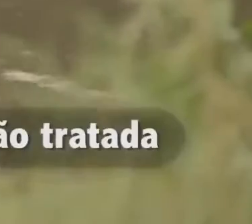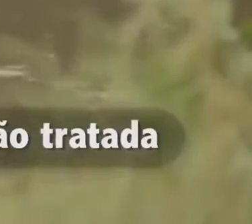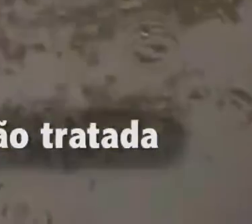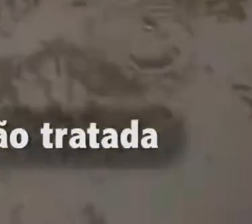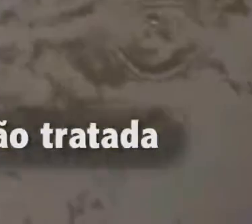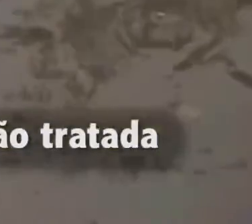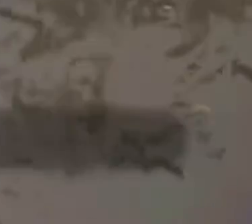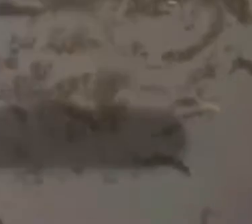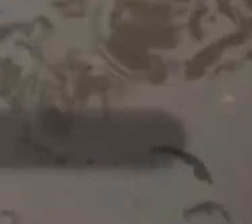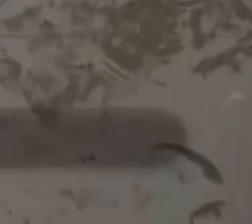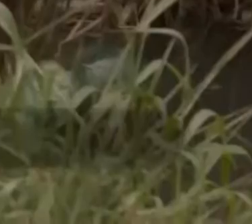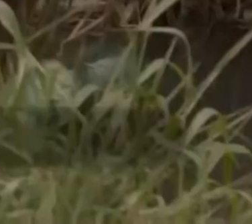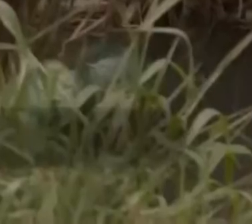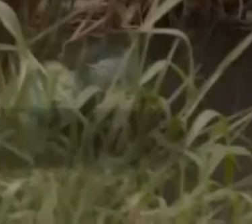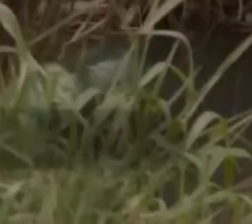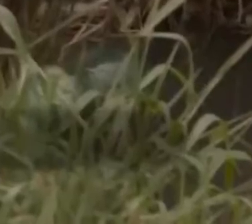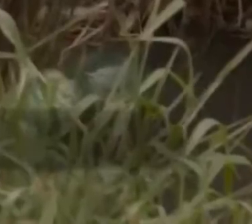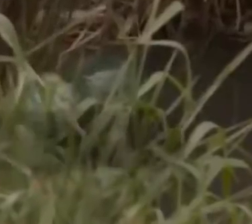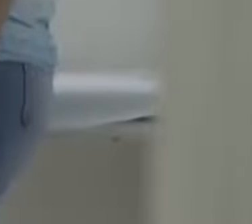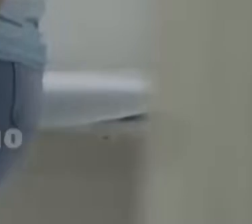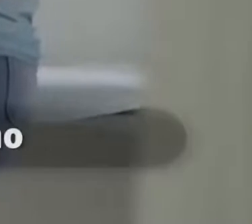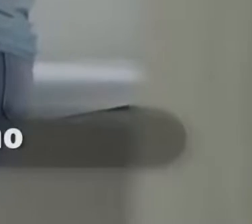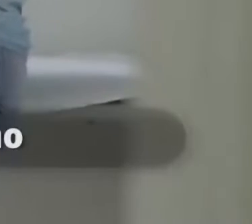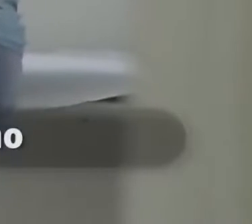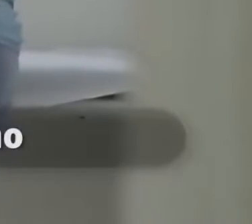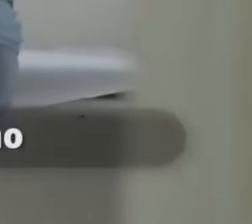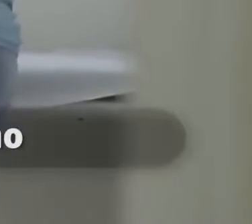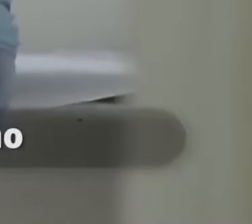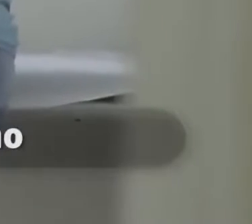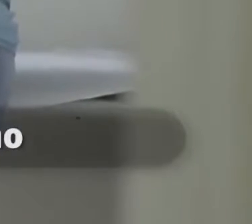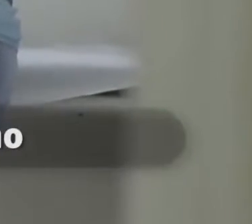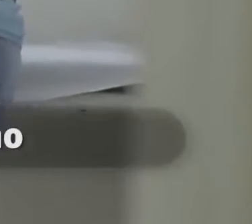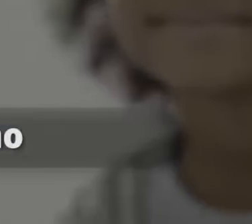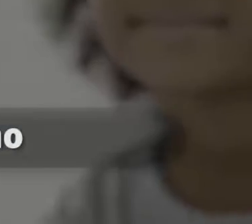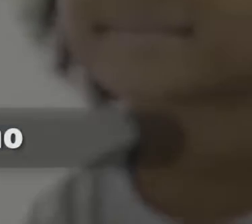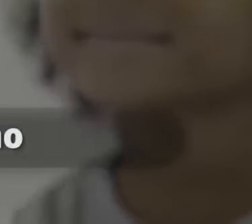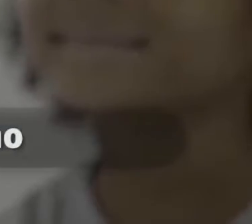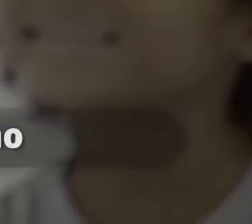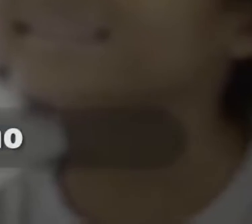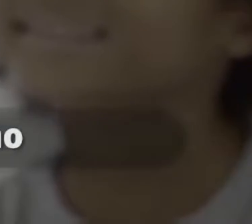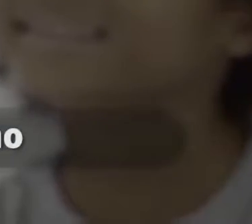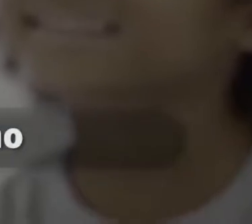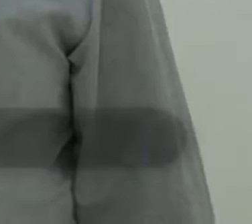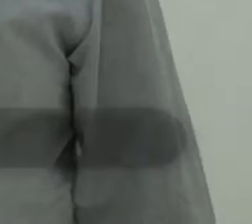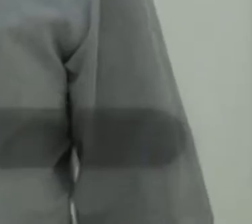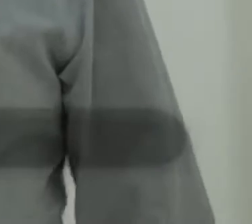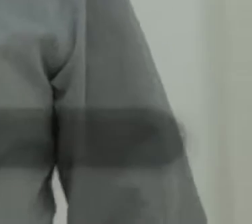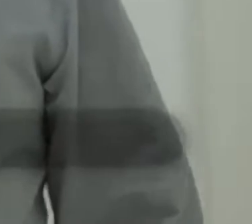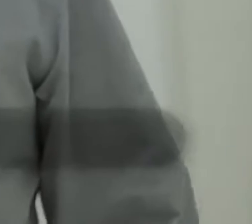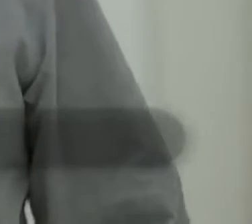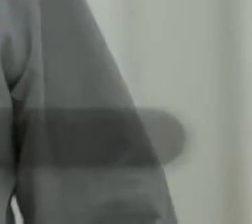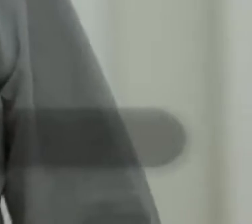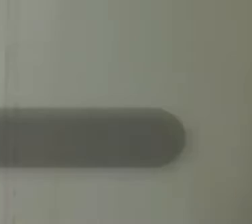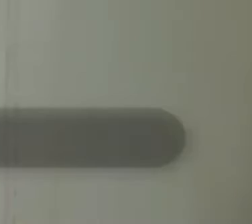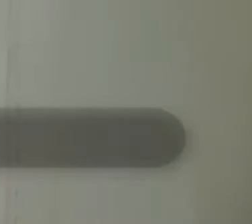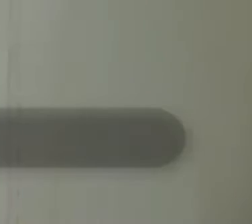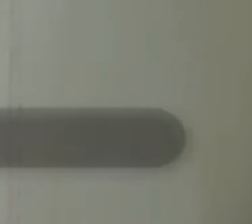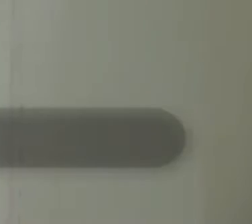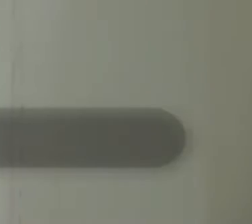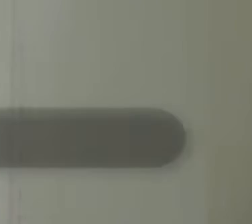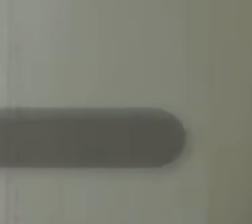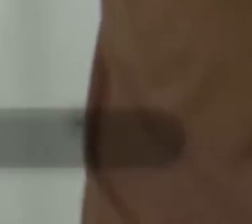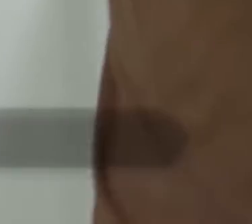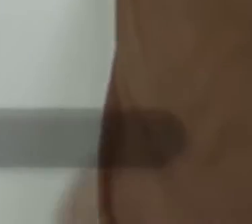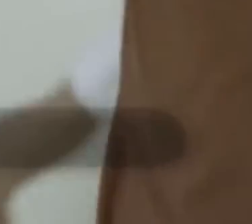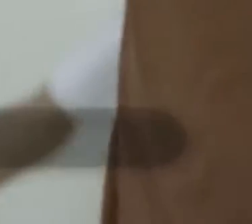da água não tratada ou não tratado corretamente no brasil são mais de 4 milhões de casos por ano e mais de 4 mil mortes pela doença